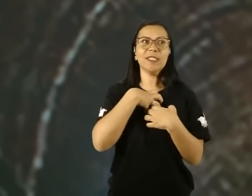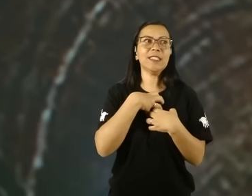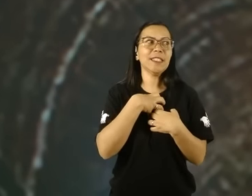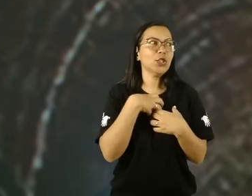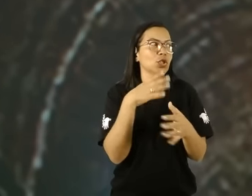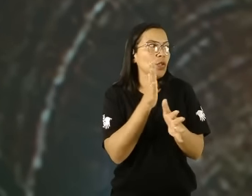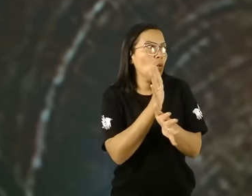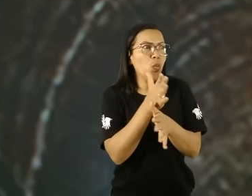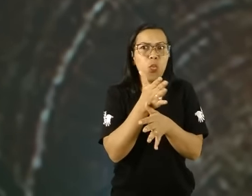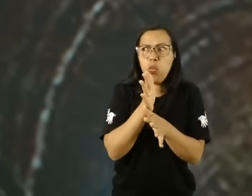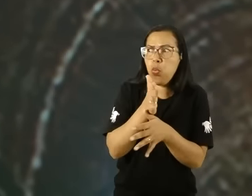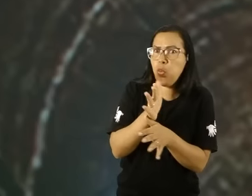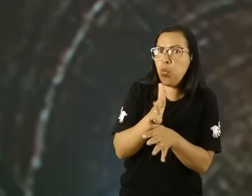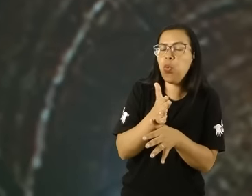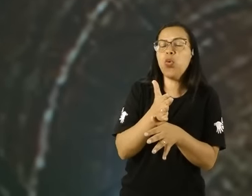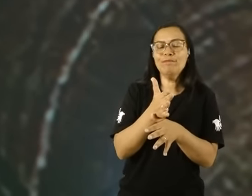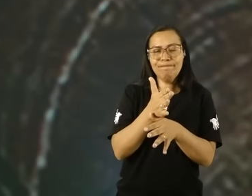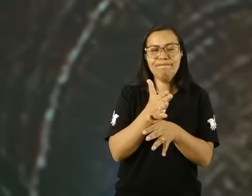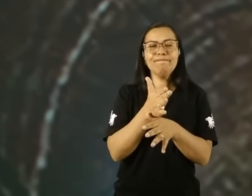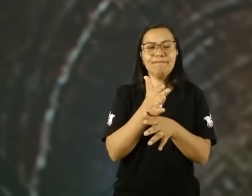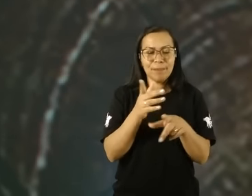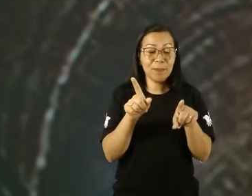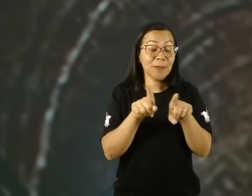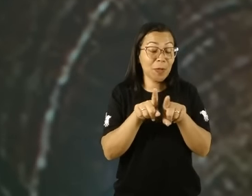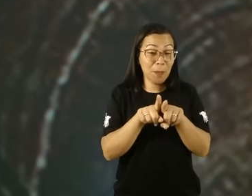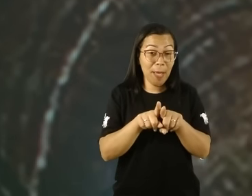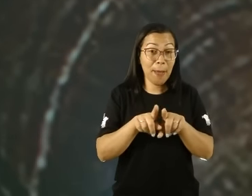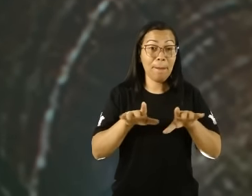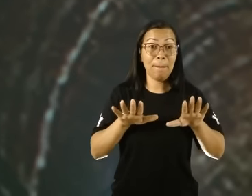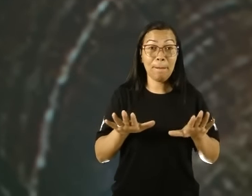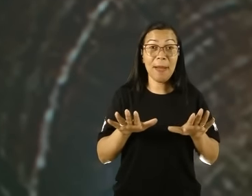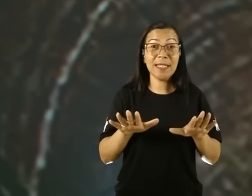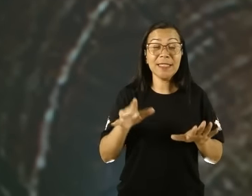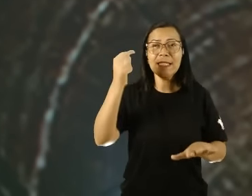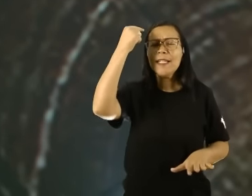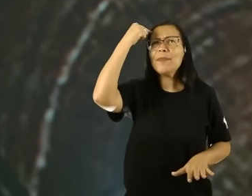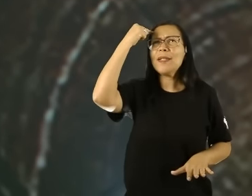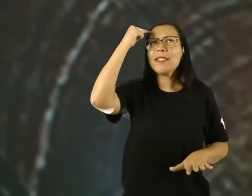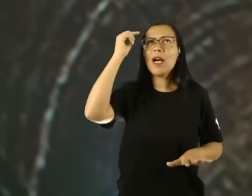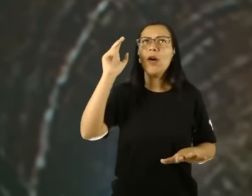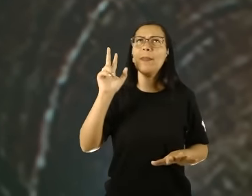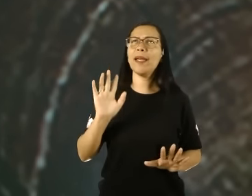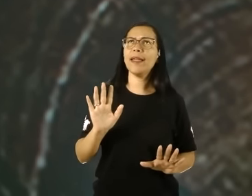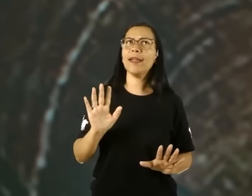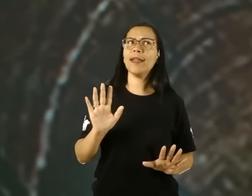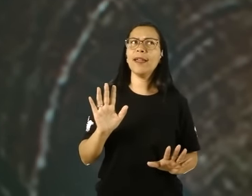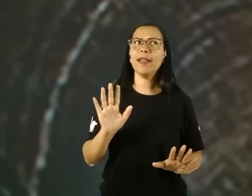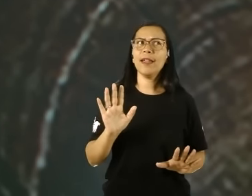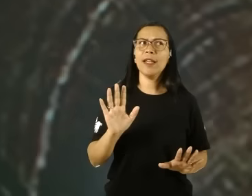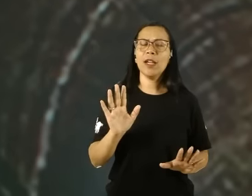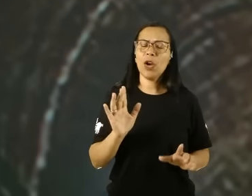minha fé. Eu estou enfrentando esse sofrimento porque, por causa da minha fidelidade a Deus. O que, que fez? Você bebeu, fumou,